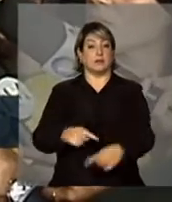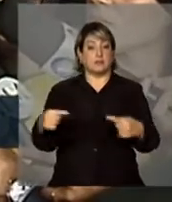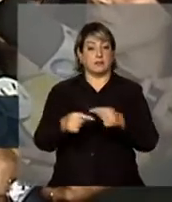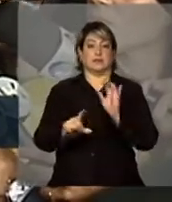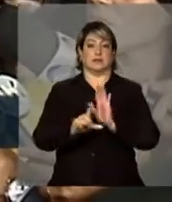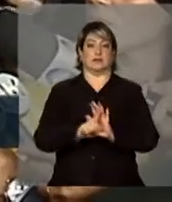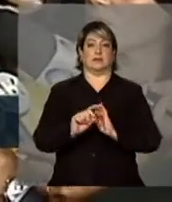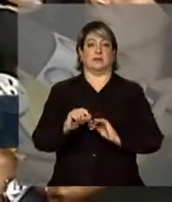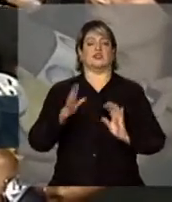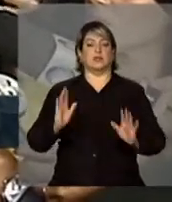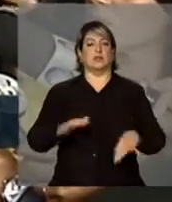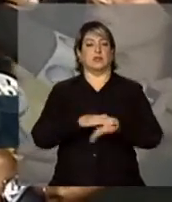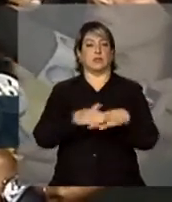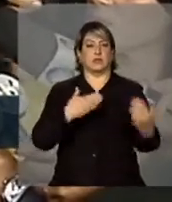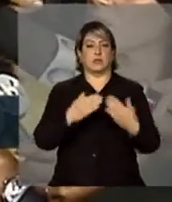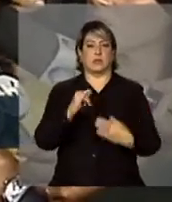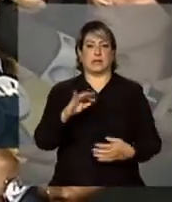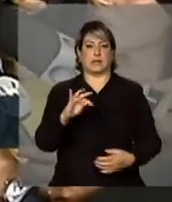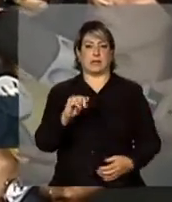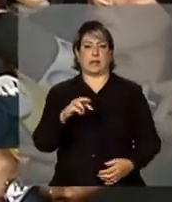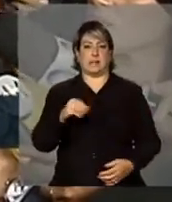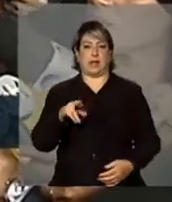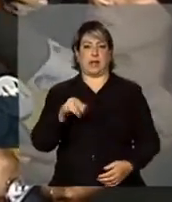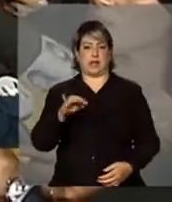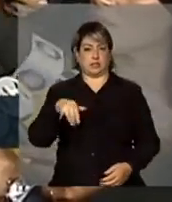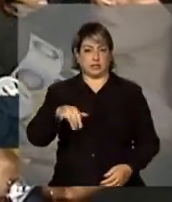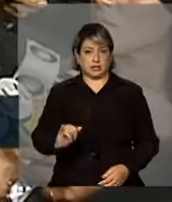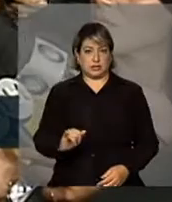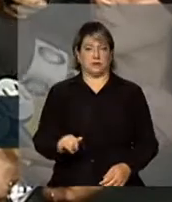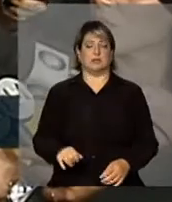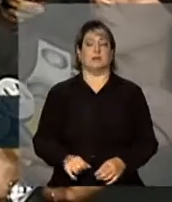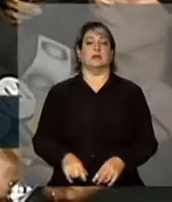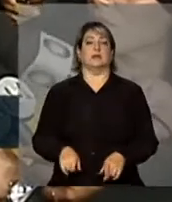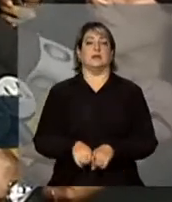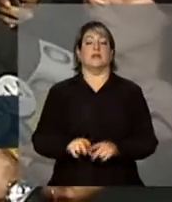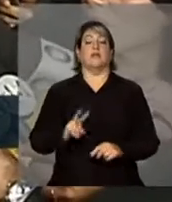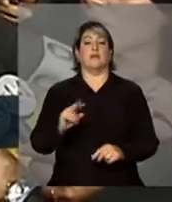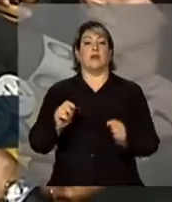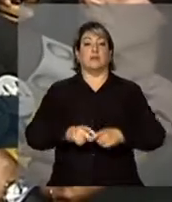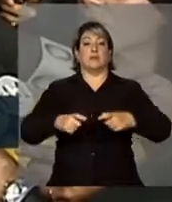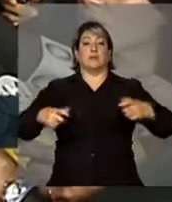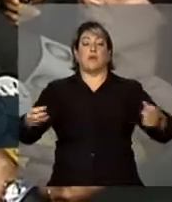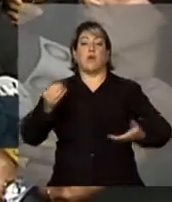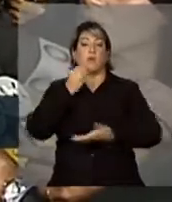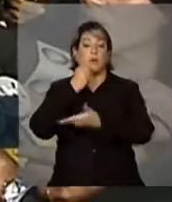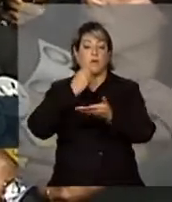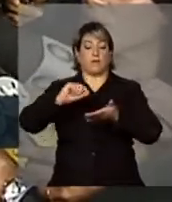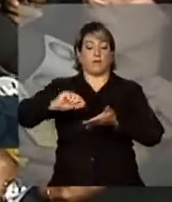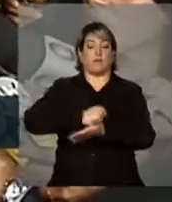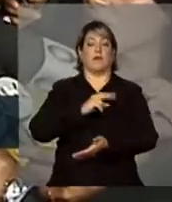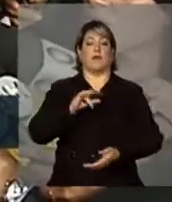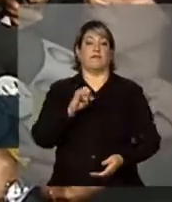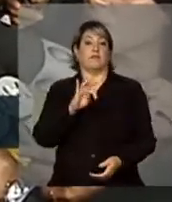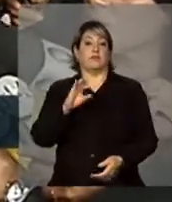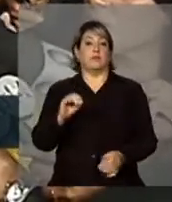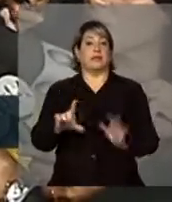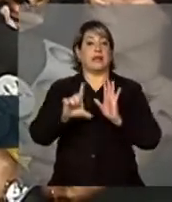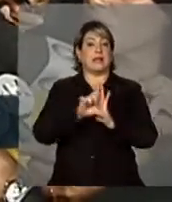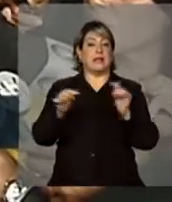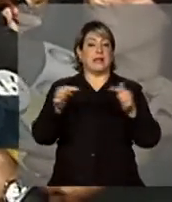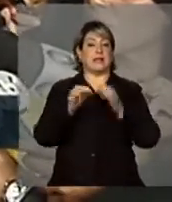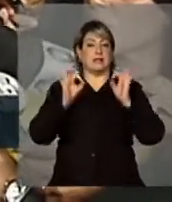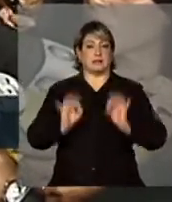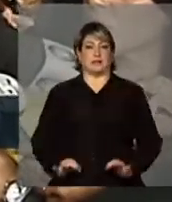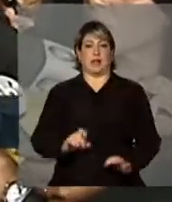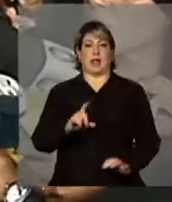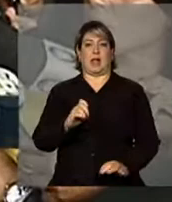temos dialogado com esse ministério, vai ampliar as oportunidades de obtenção de vistos legais, porque isso é uma forma de